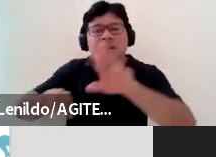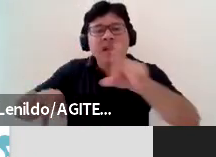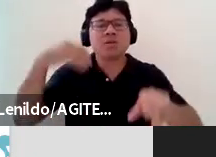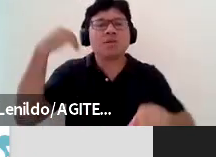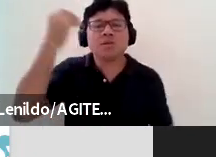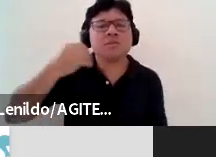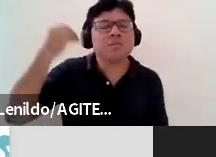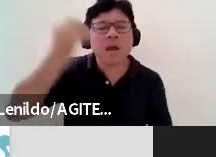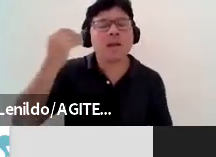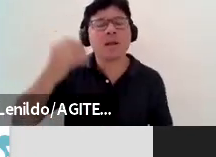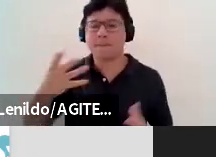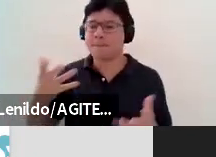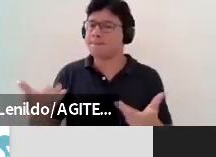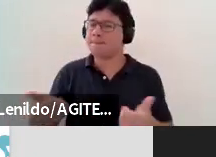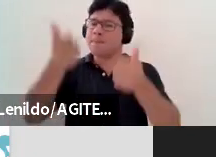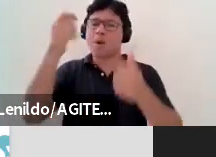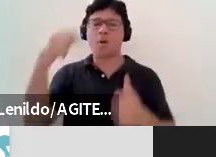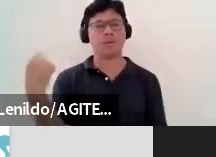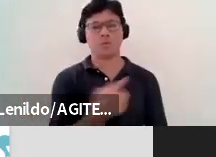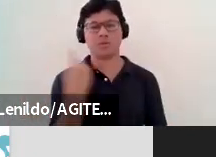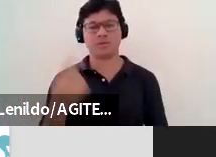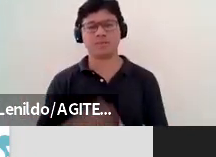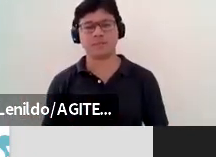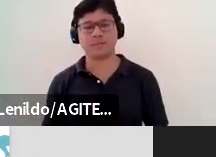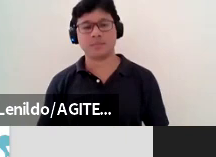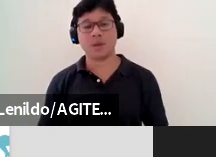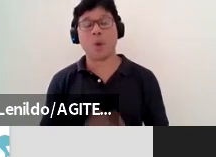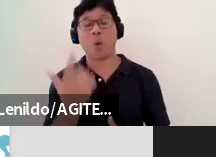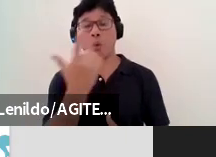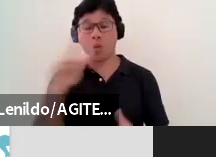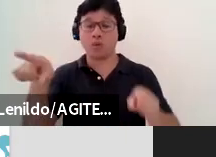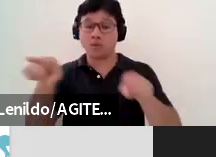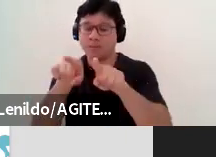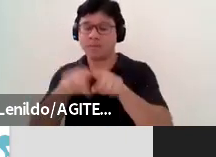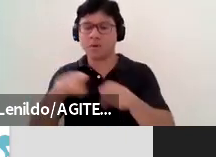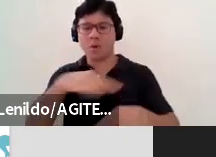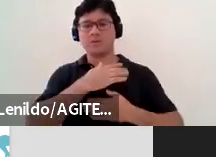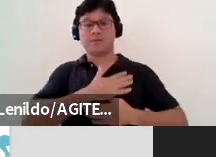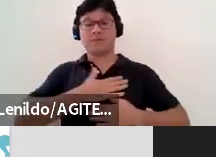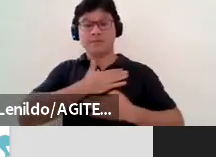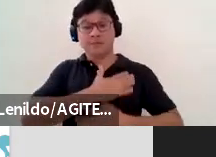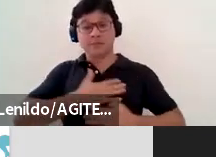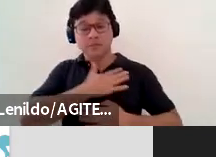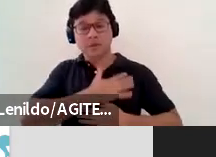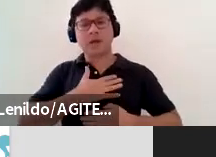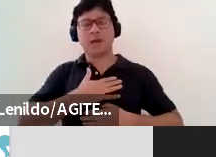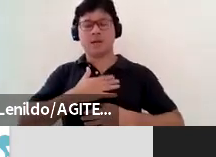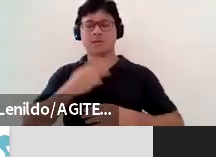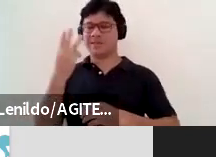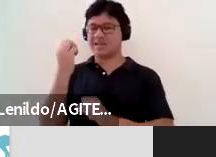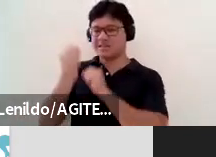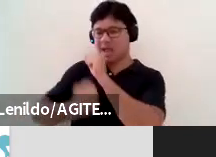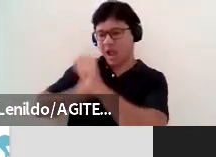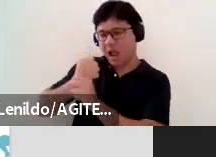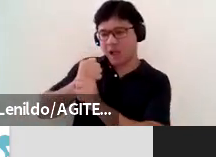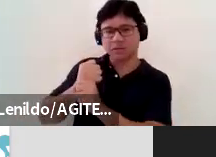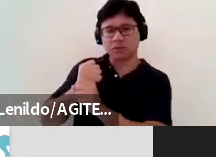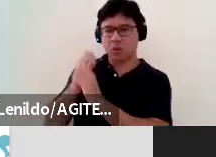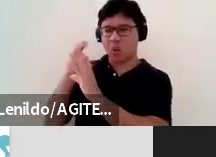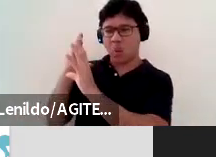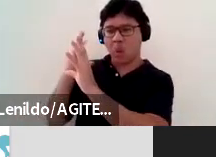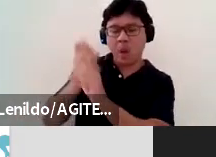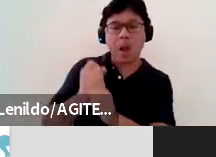é melhor para todo mundo. E outra coisa que deixa a gente muito feliz, passados esses 3 anos, é que a gente vê que as